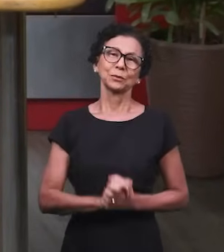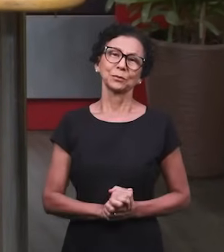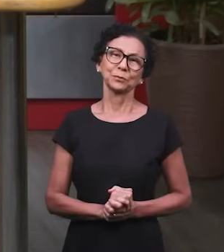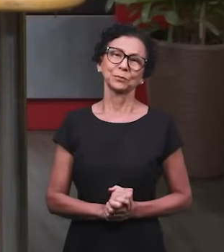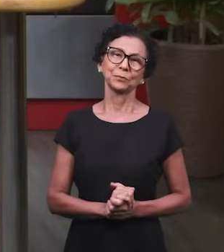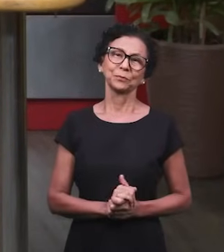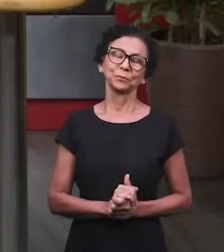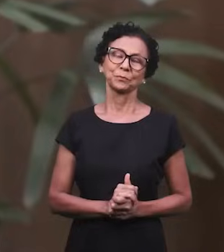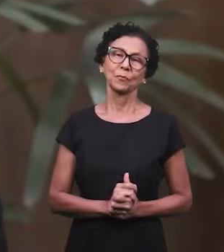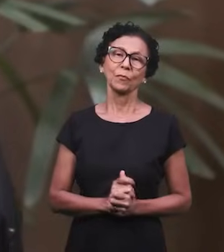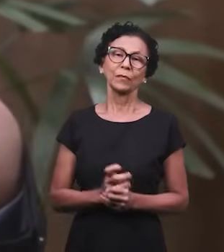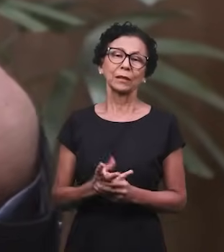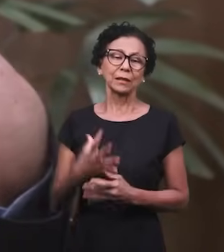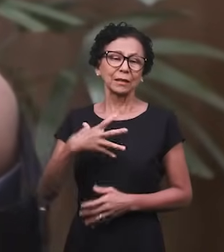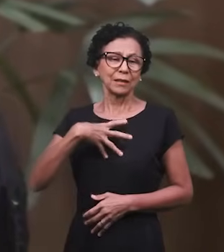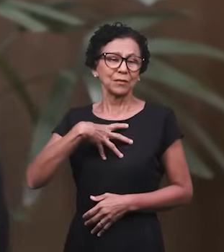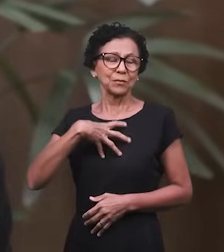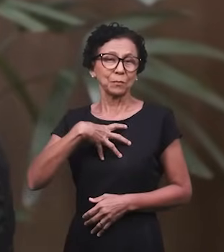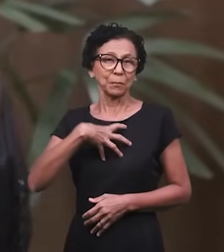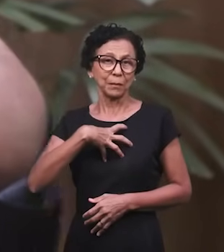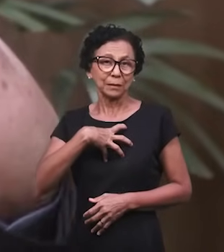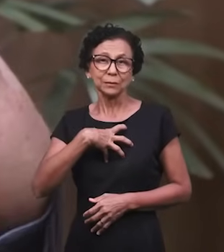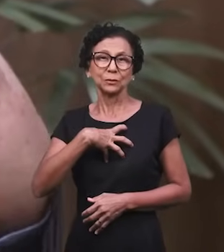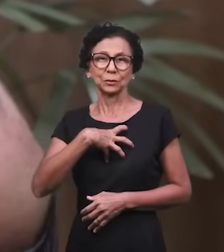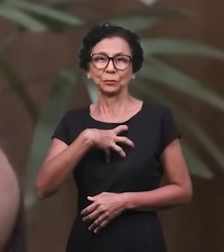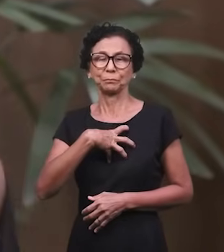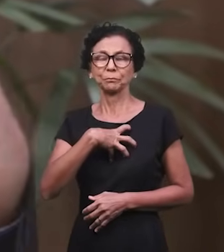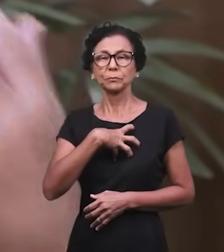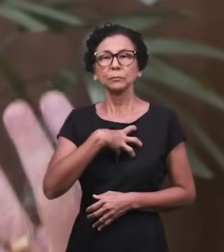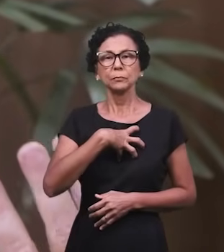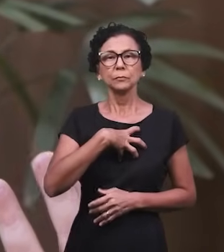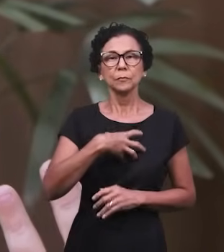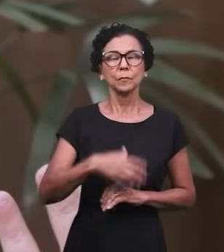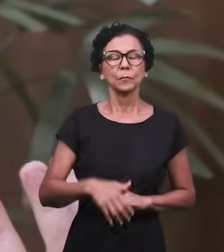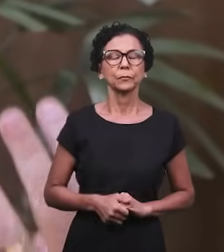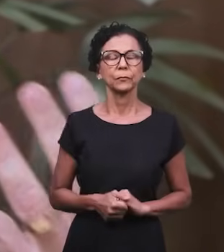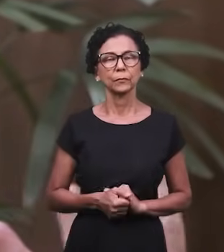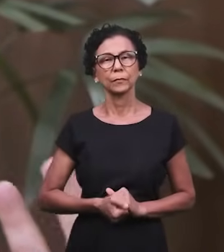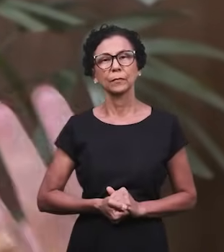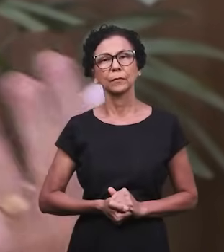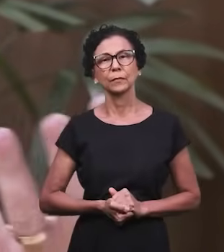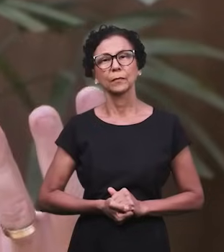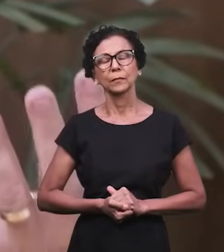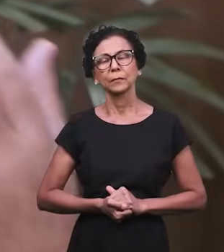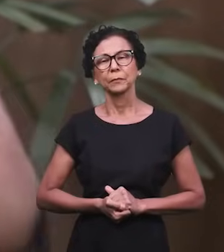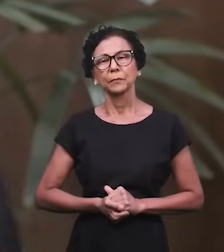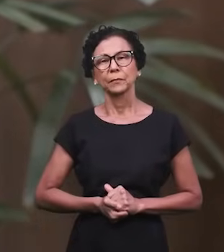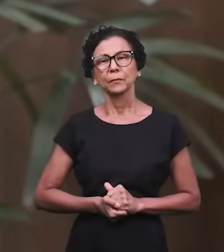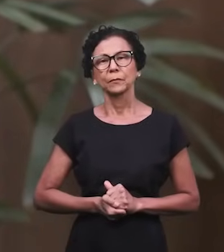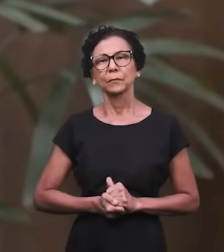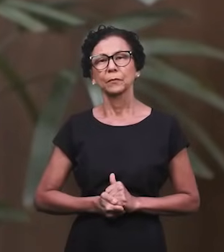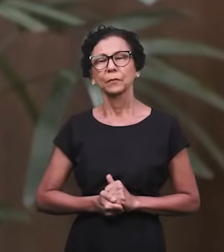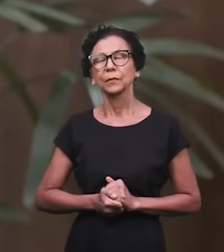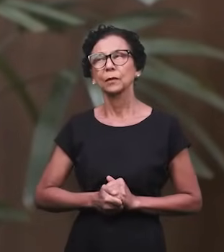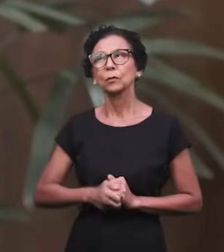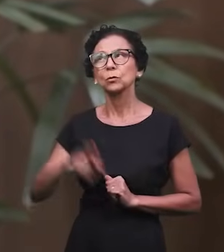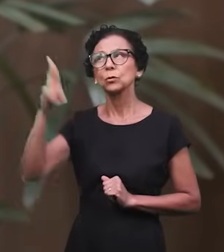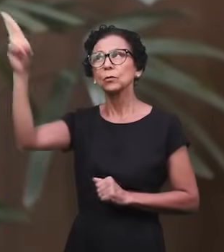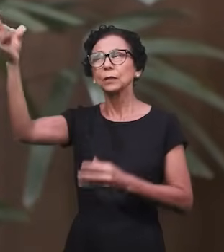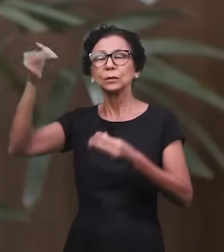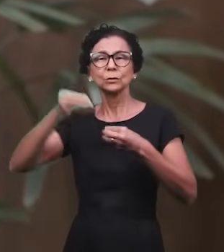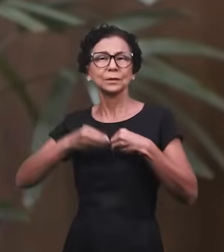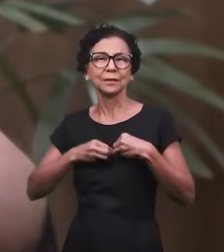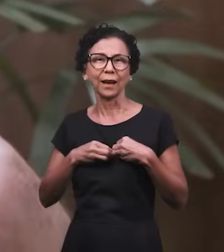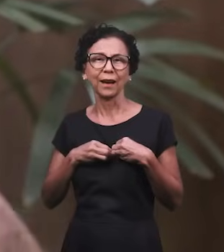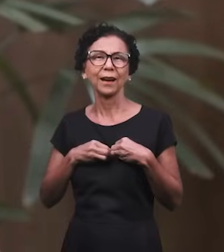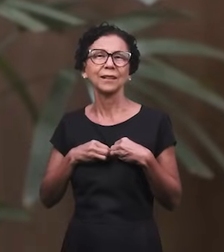nos ajudando e esse sentimento que o Senhor tem pela noiva pela igreja que ele se deu o senhor vai colocar isso no no nosso